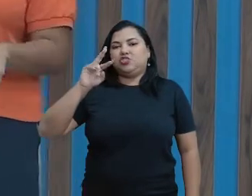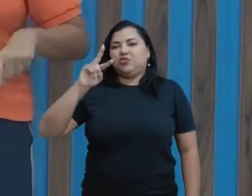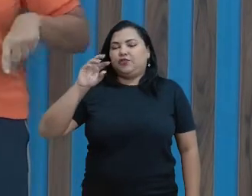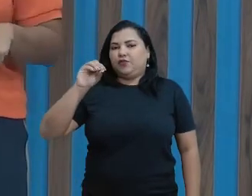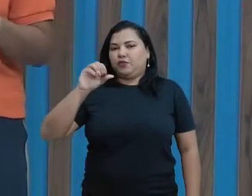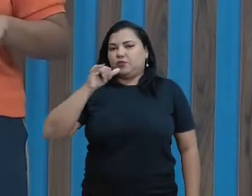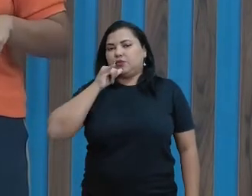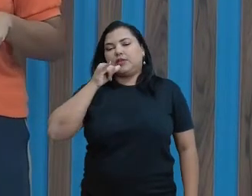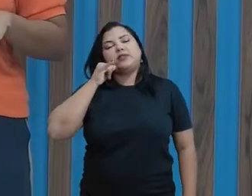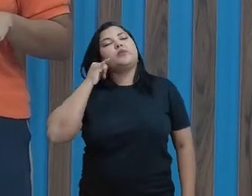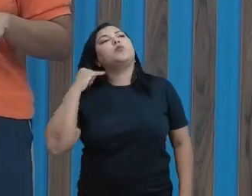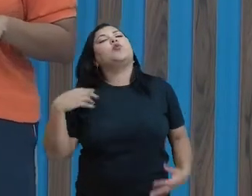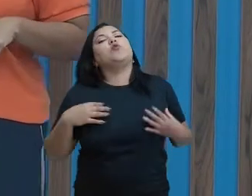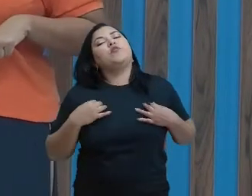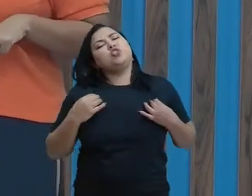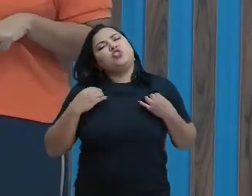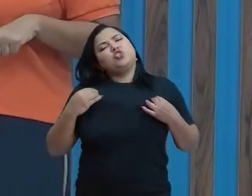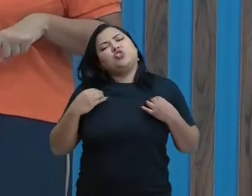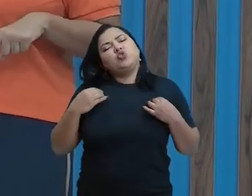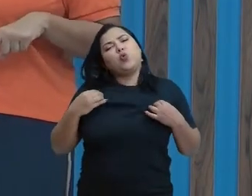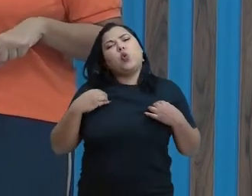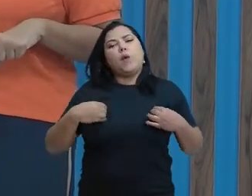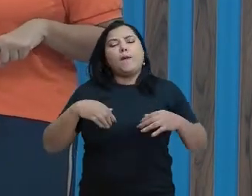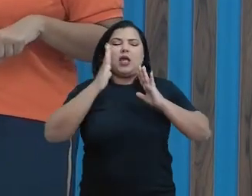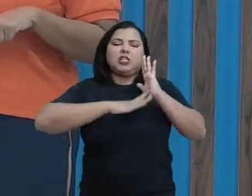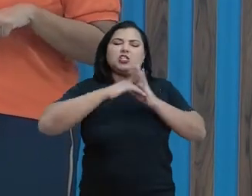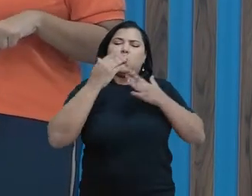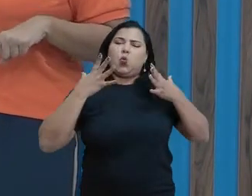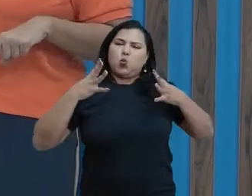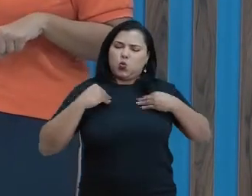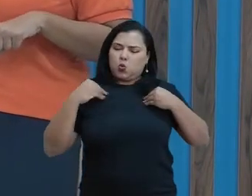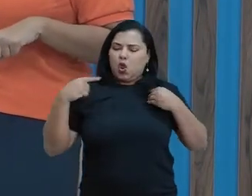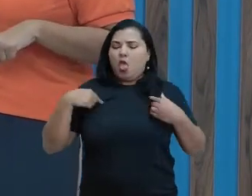estava sujo de tinta. Já nem sei o que faço.